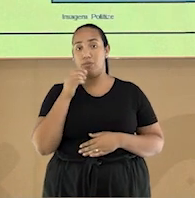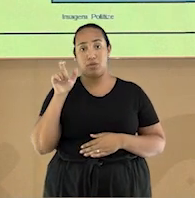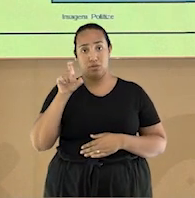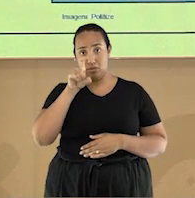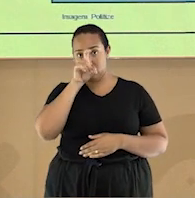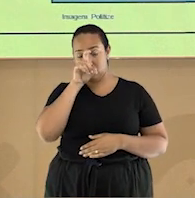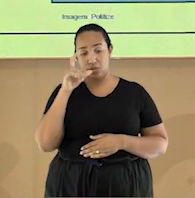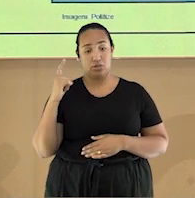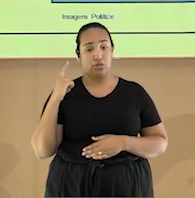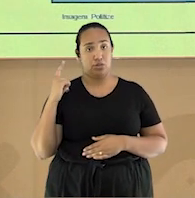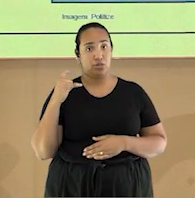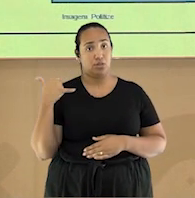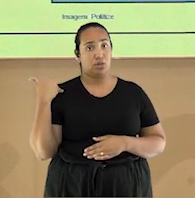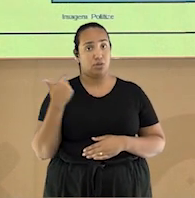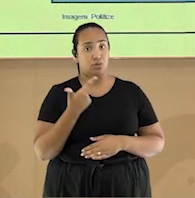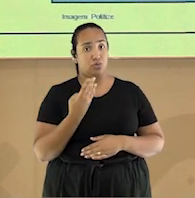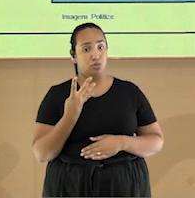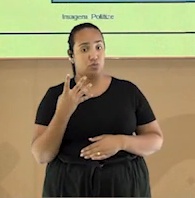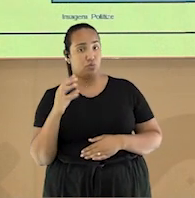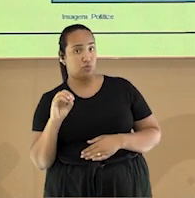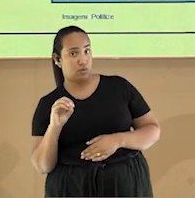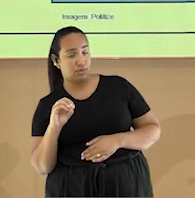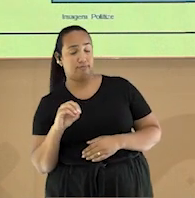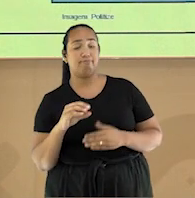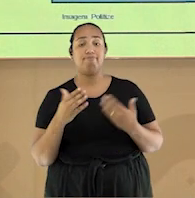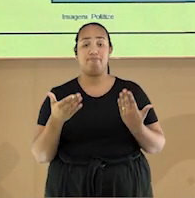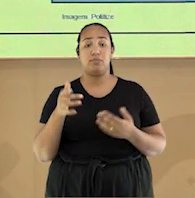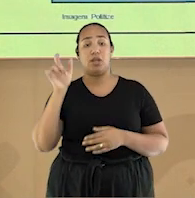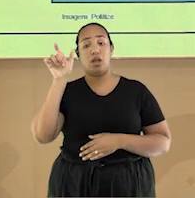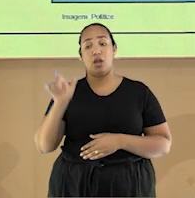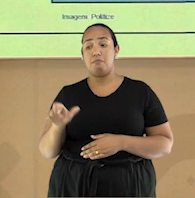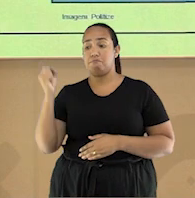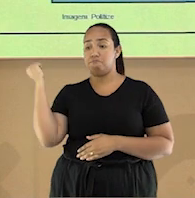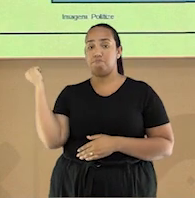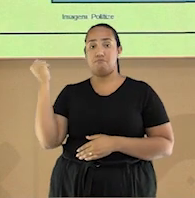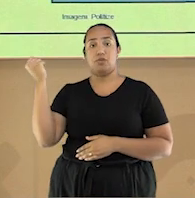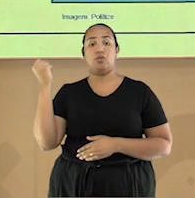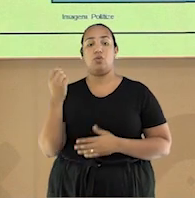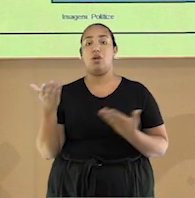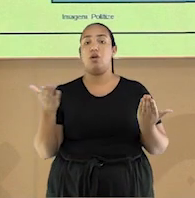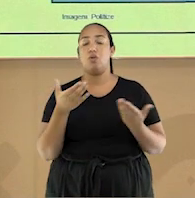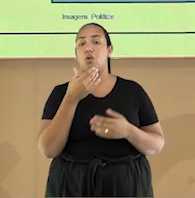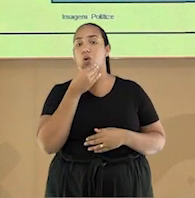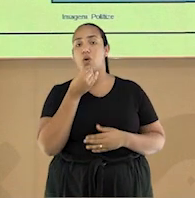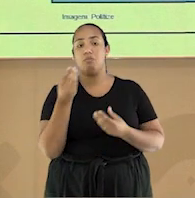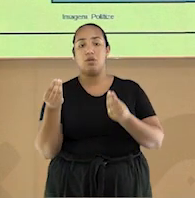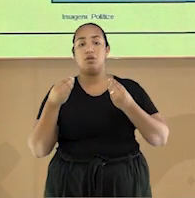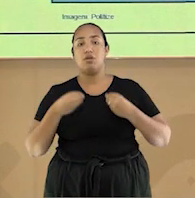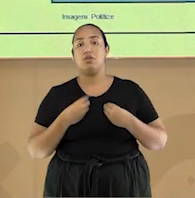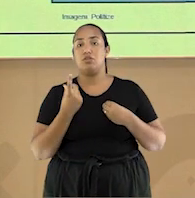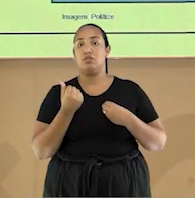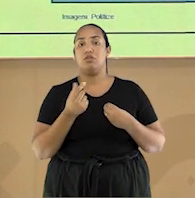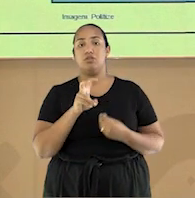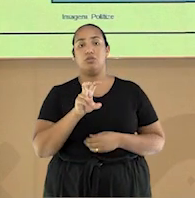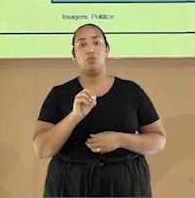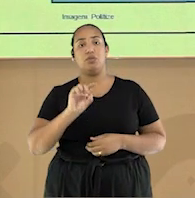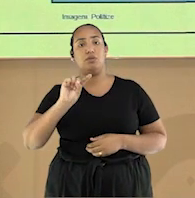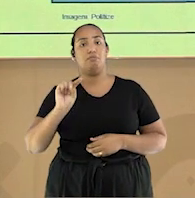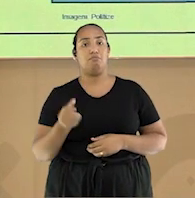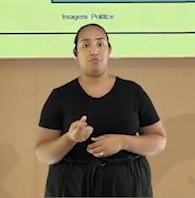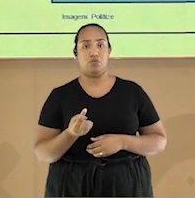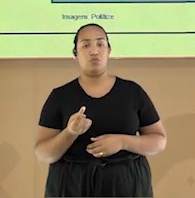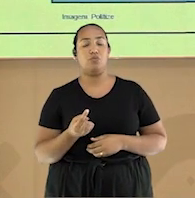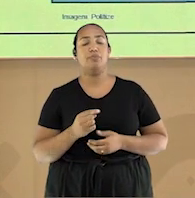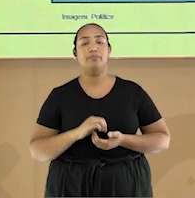idade. Após derrotar e matar Zumbi, o capitão foi premiado com 50 mil réis pelo monarca Dom Pedro II